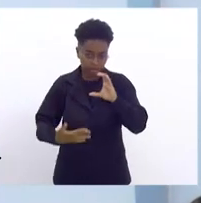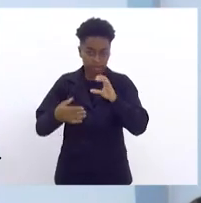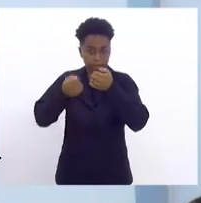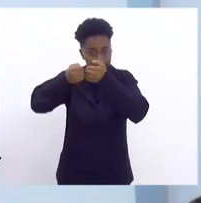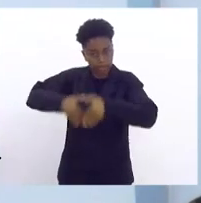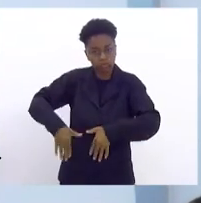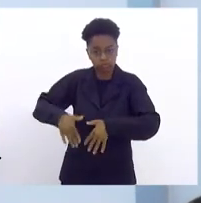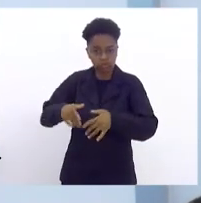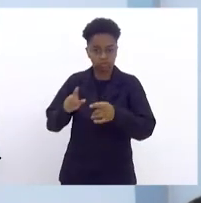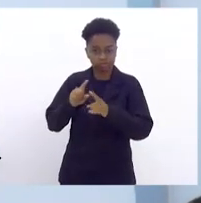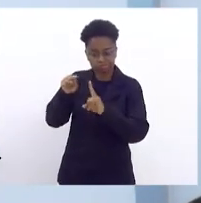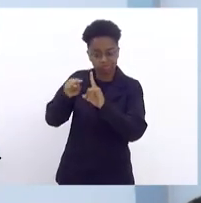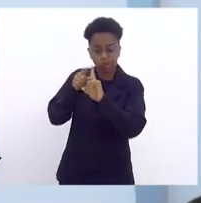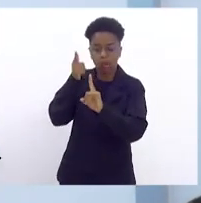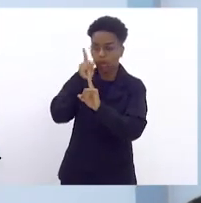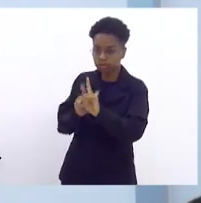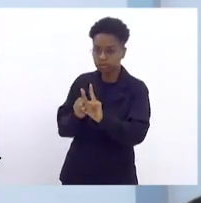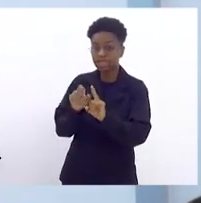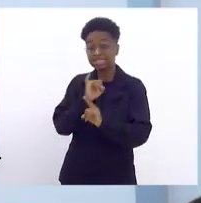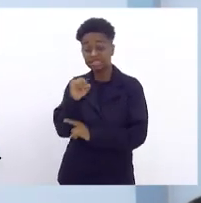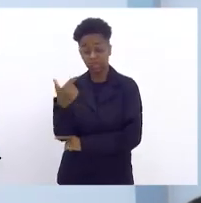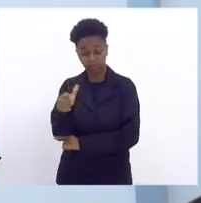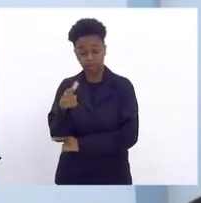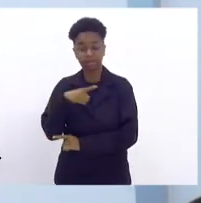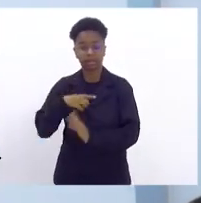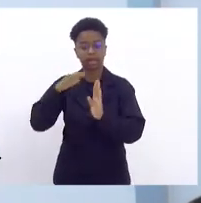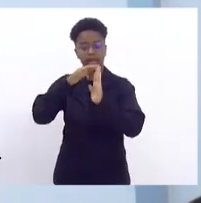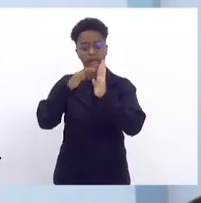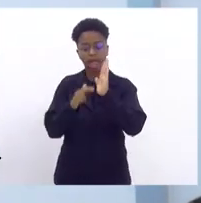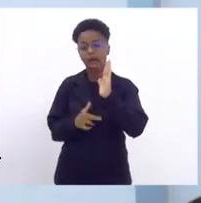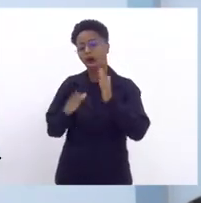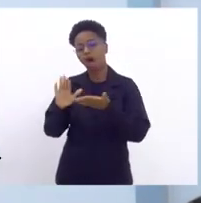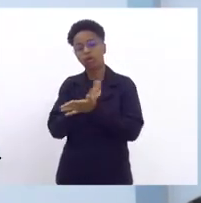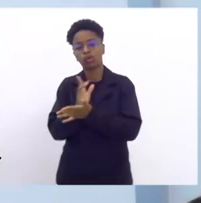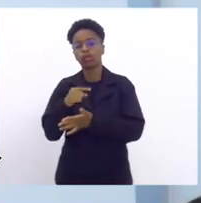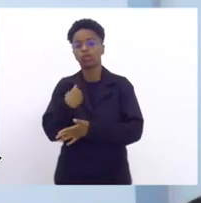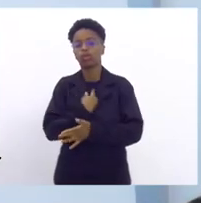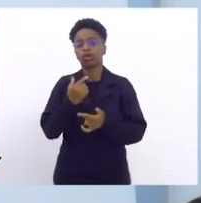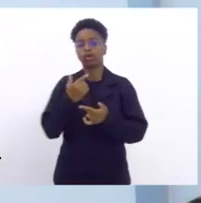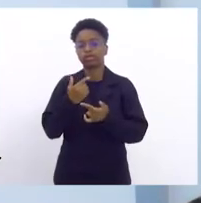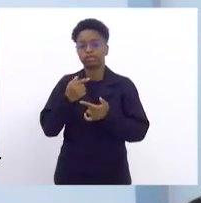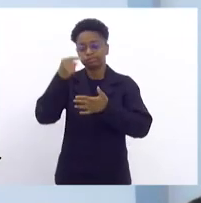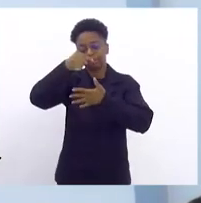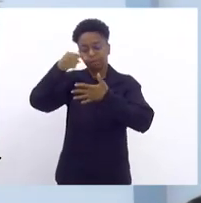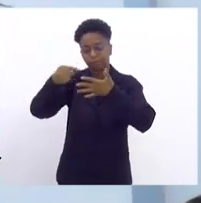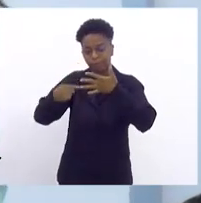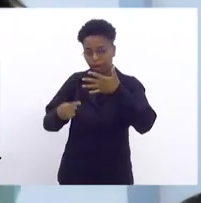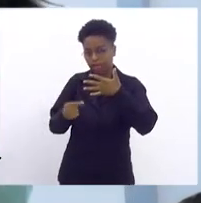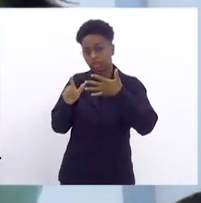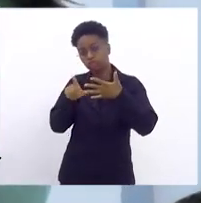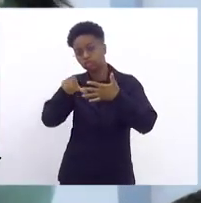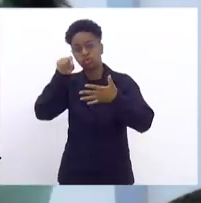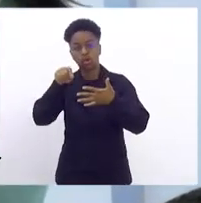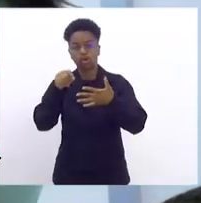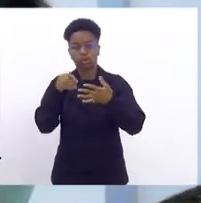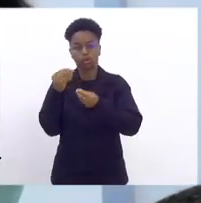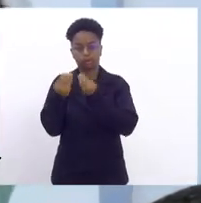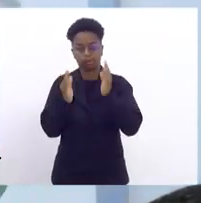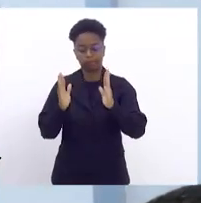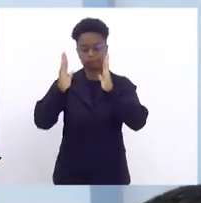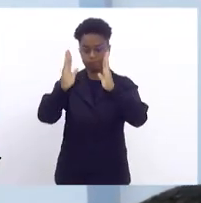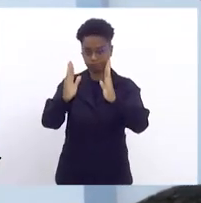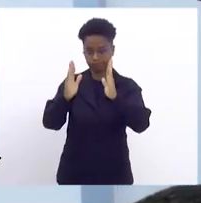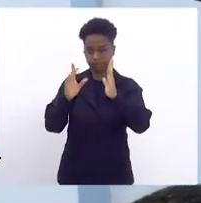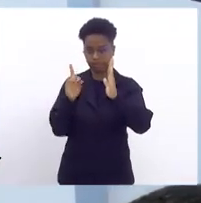prejuízo e não estando a gente tem os critérios que nós vamos colocar realmente determinada dentro de todo um norteador né